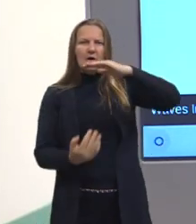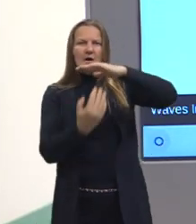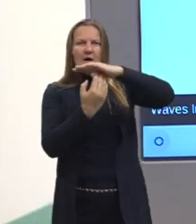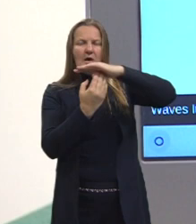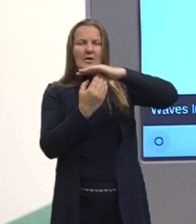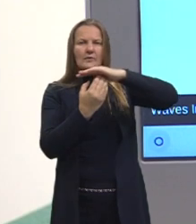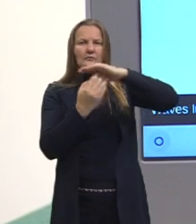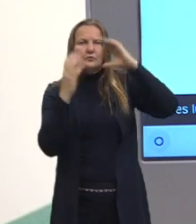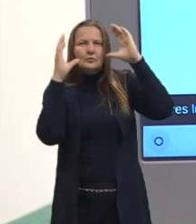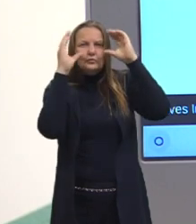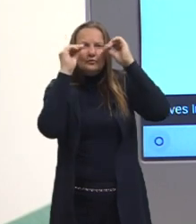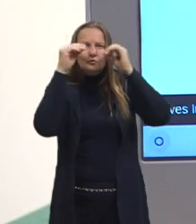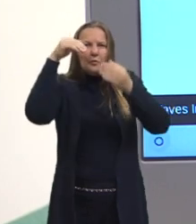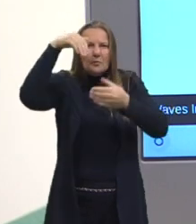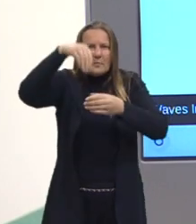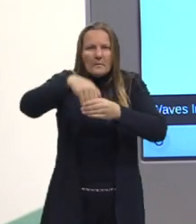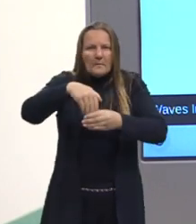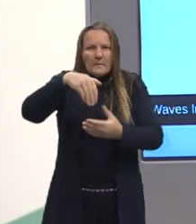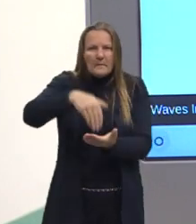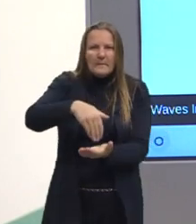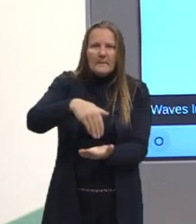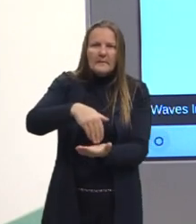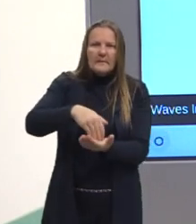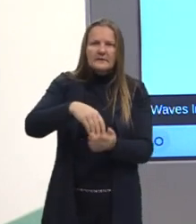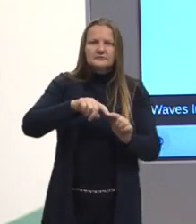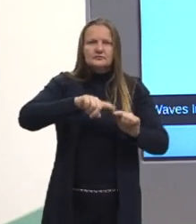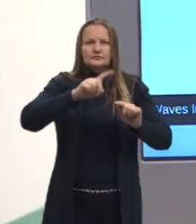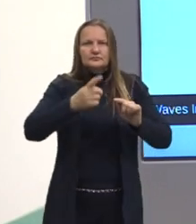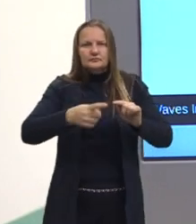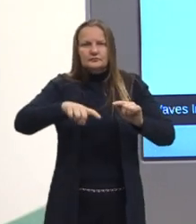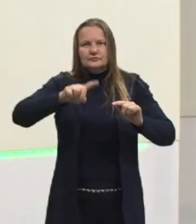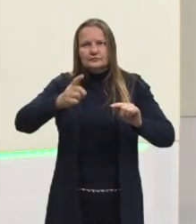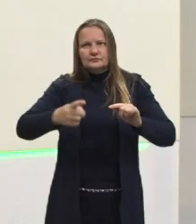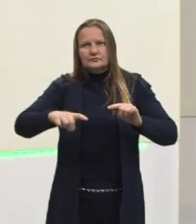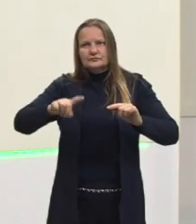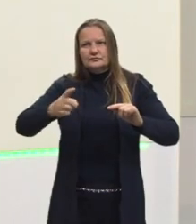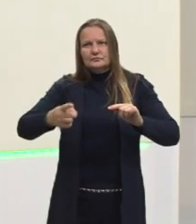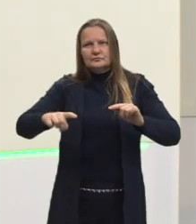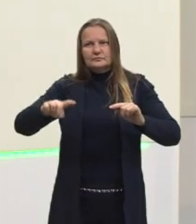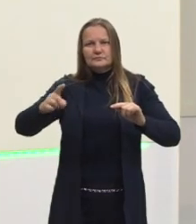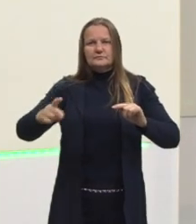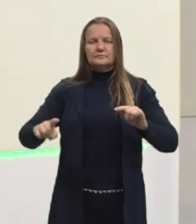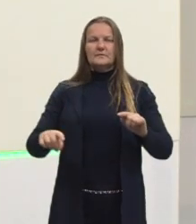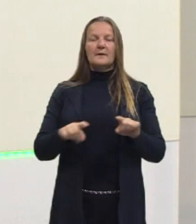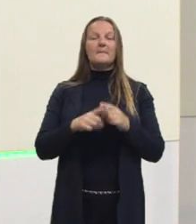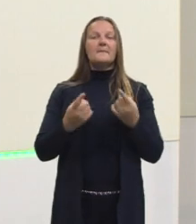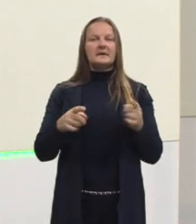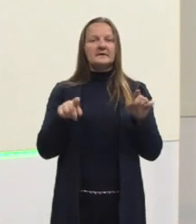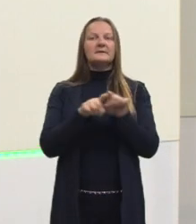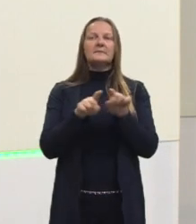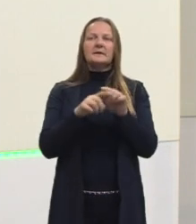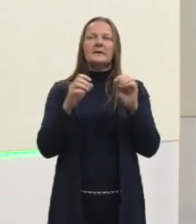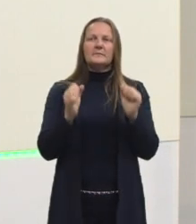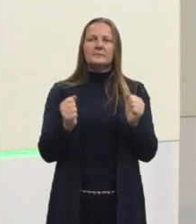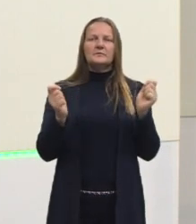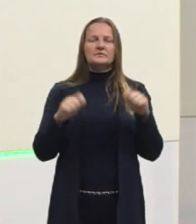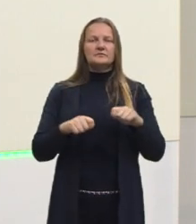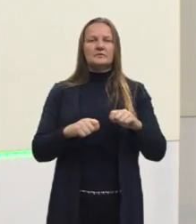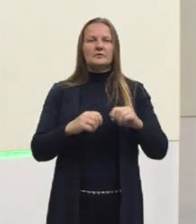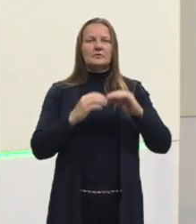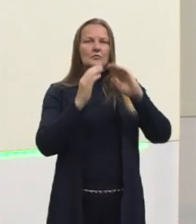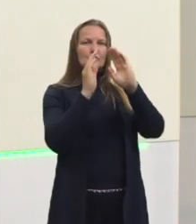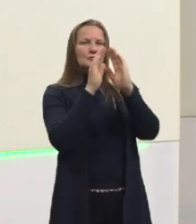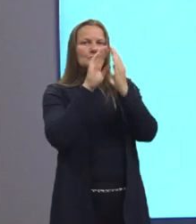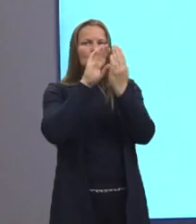E essa parte Mais Escura então os pontos mais baixos né O Vale dessa onda mas aqui também a gente consegue colocar para ver de